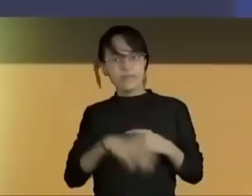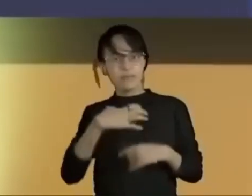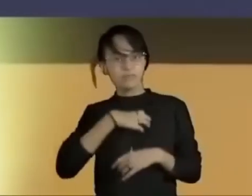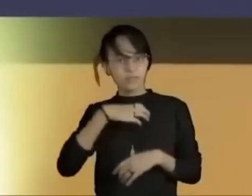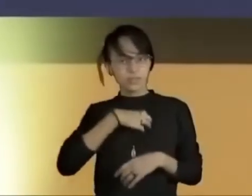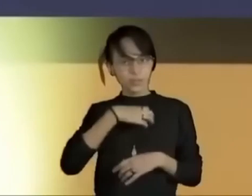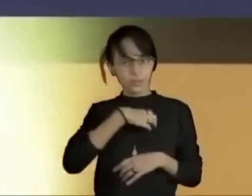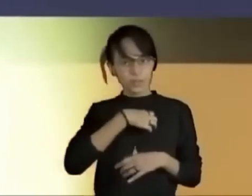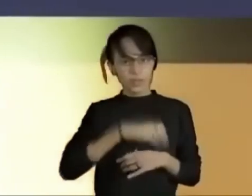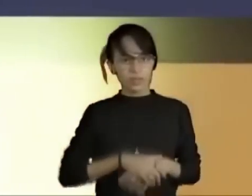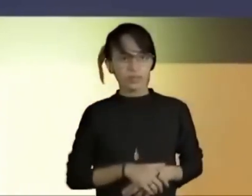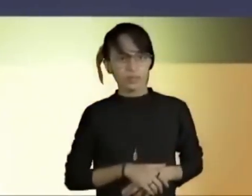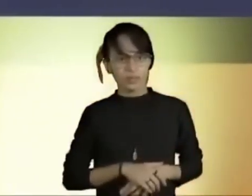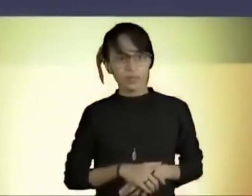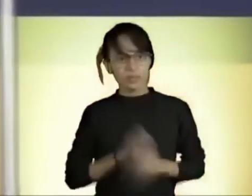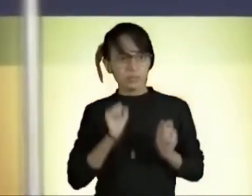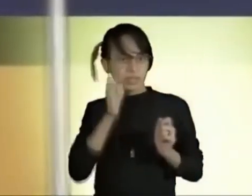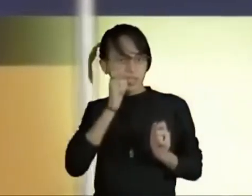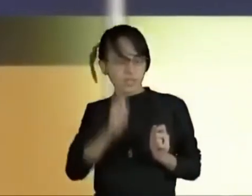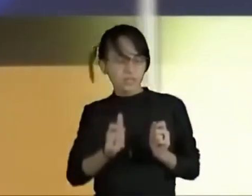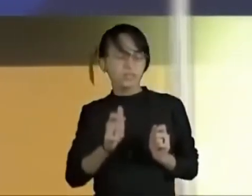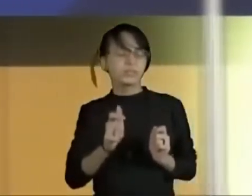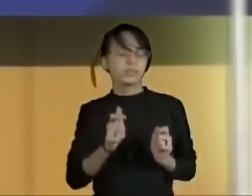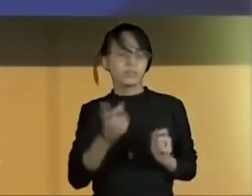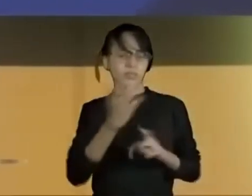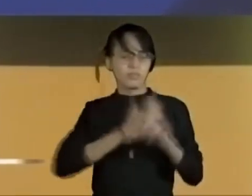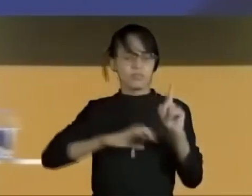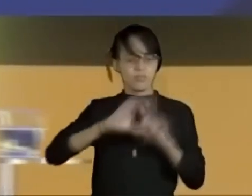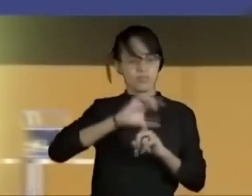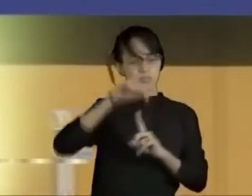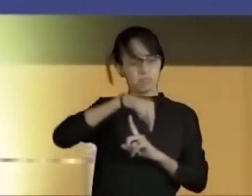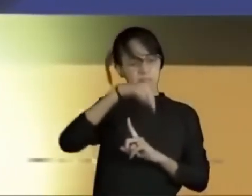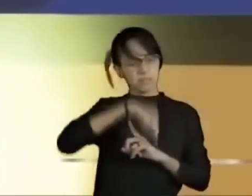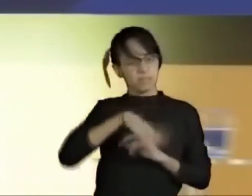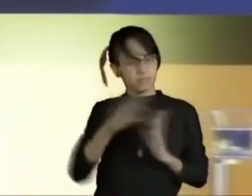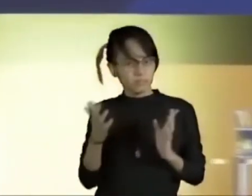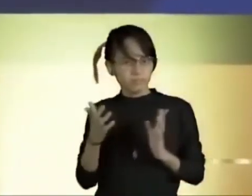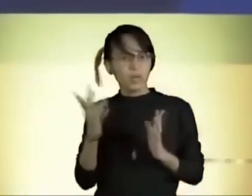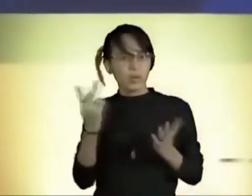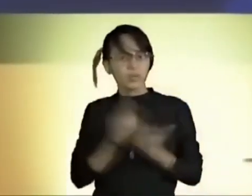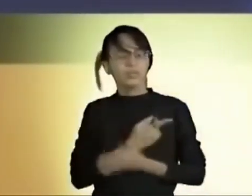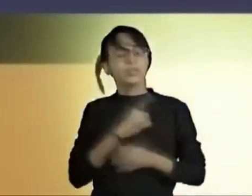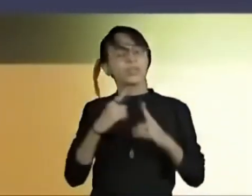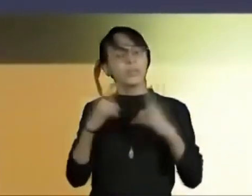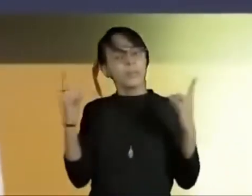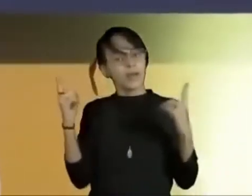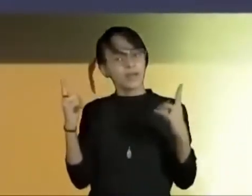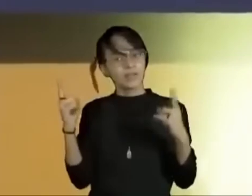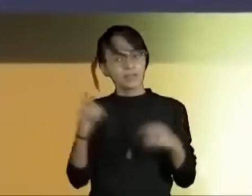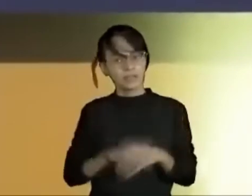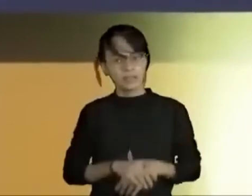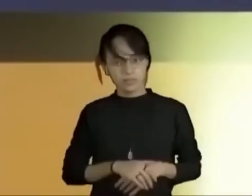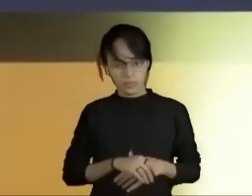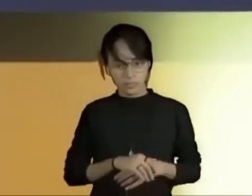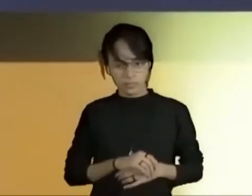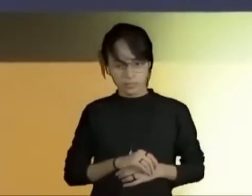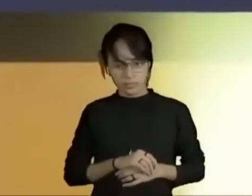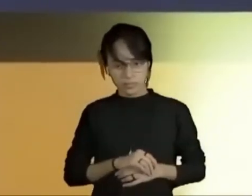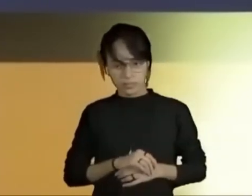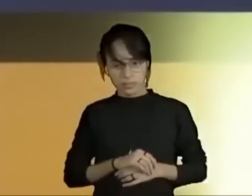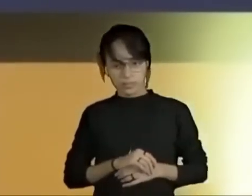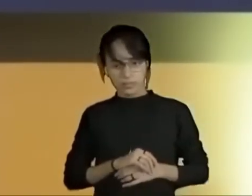sensorial ela pode ser até interessante enquanto Culto está rolando mas ela não tem eficácia o